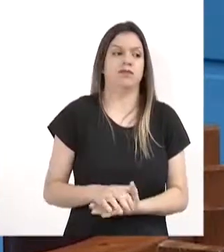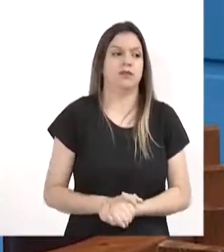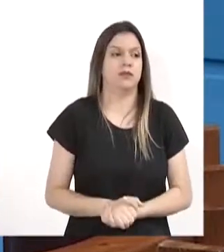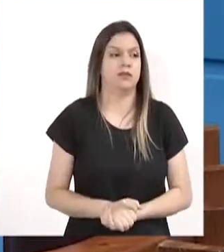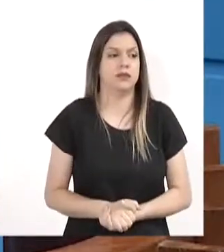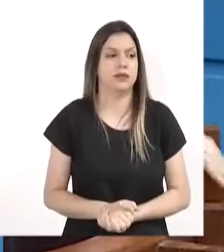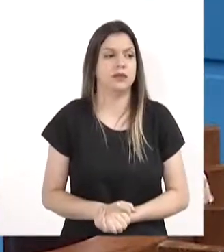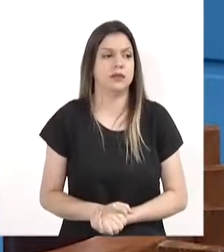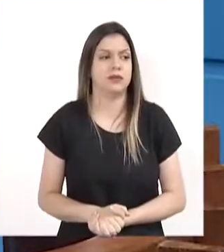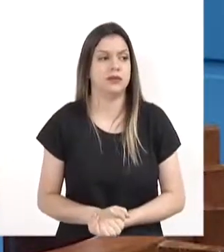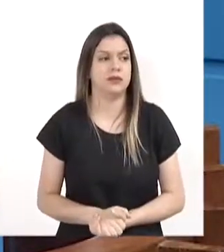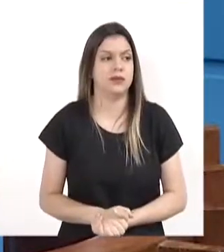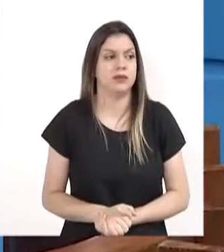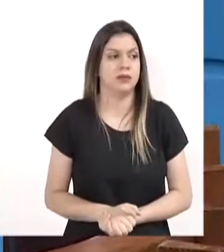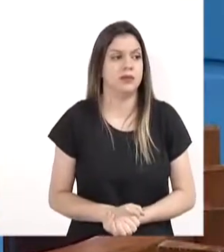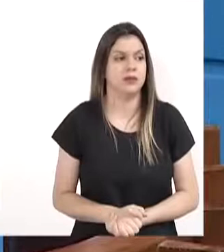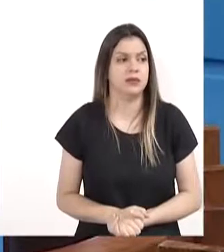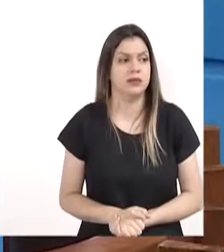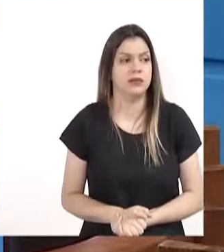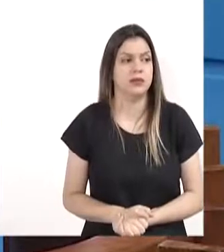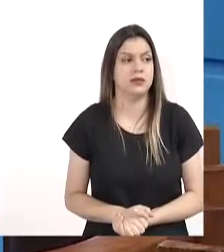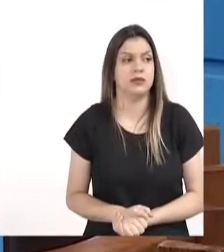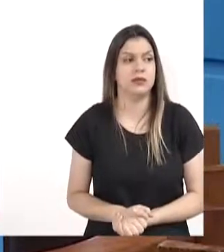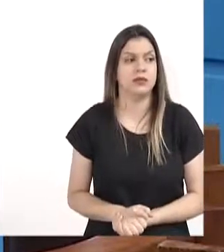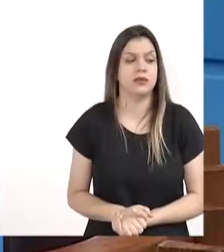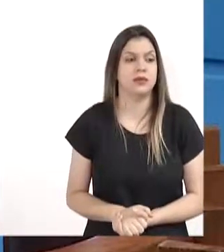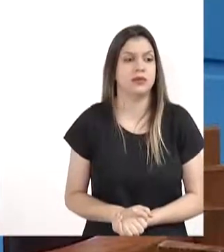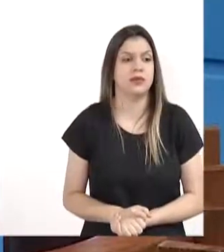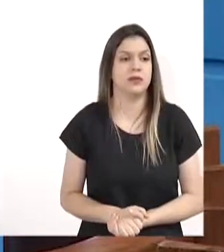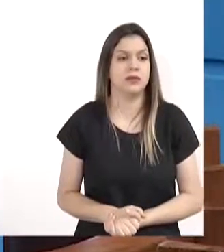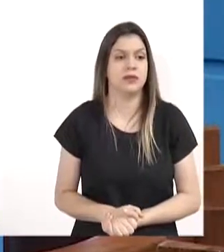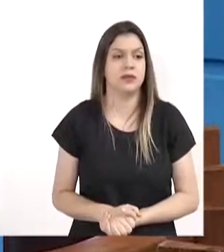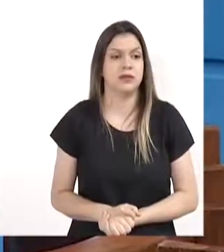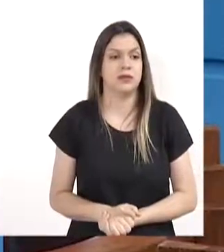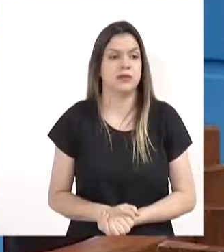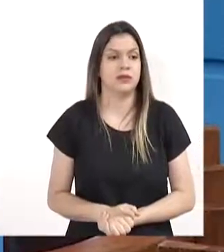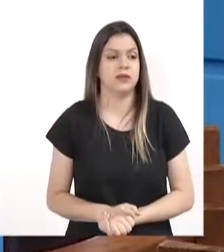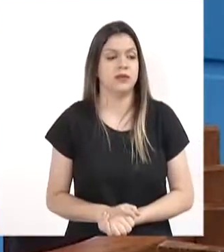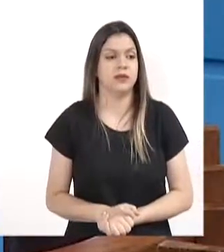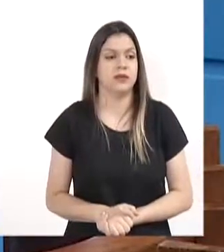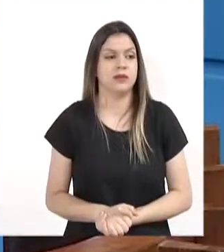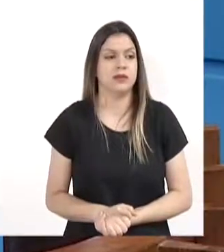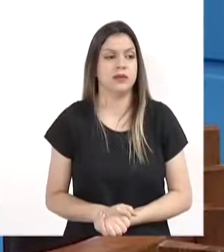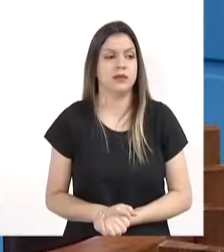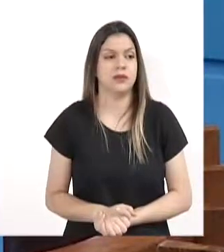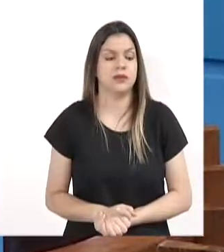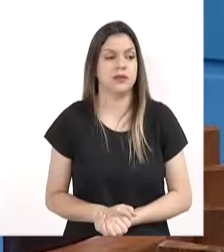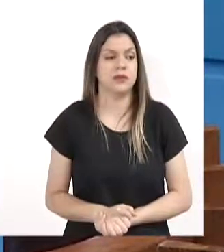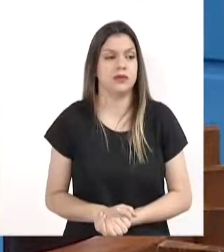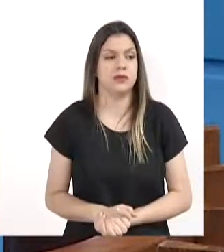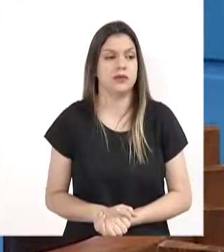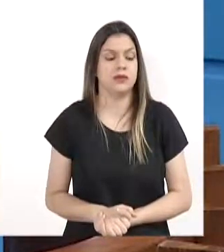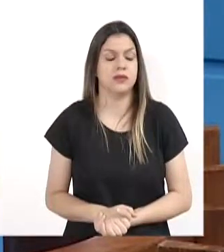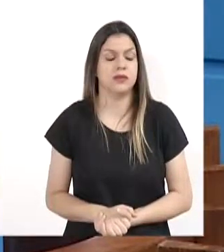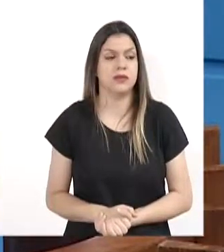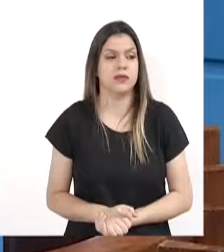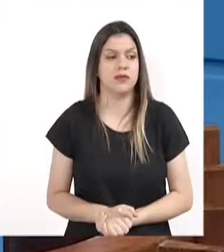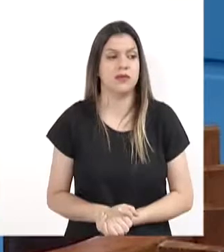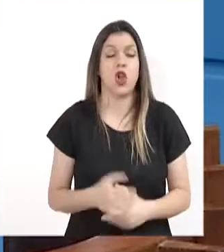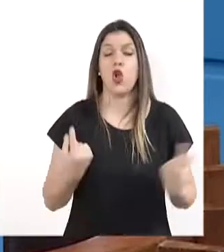Nós precisamos endurecer a mensagem contra essas